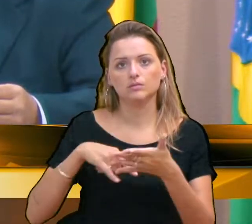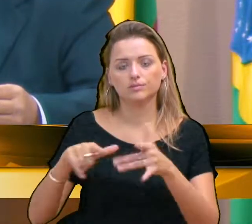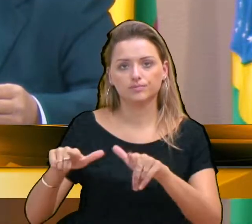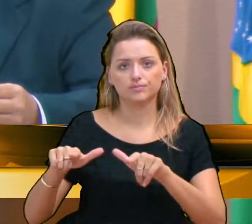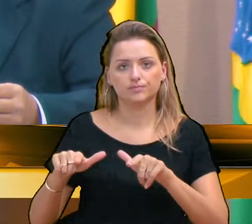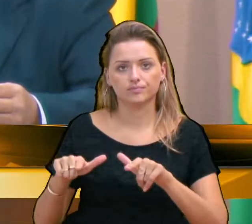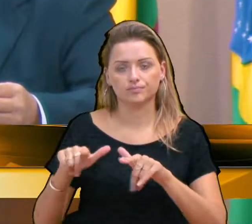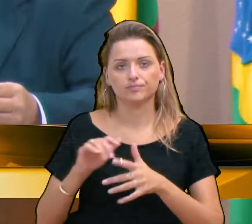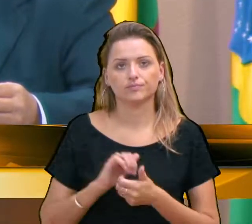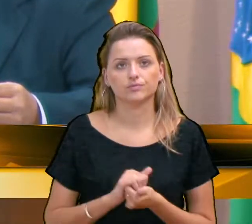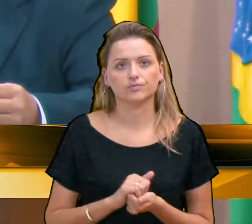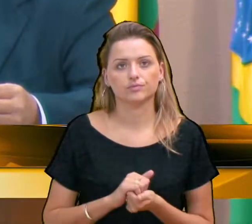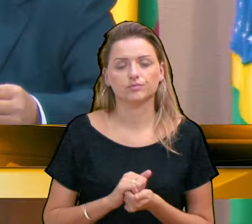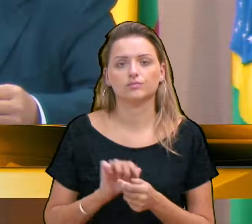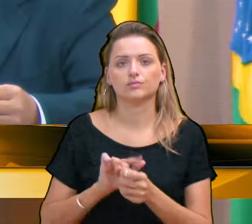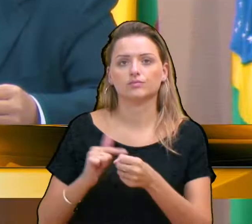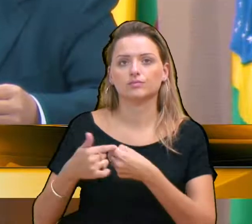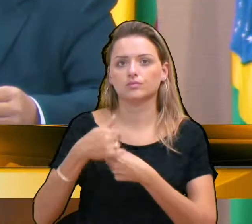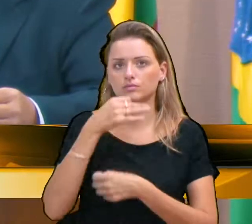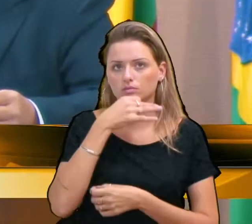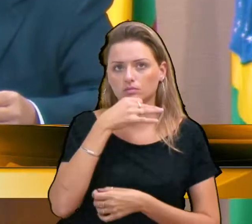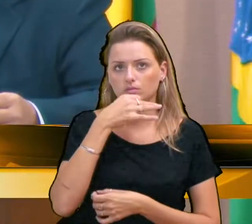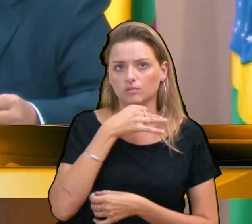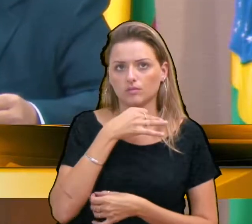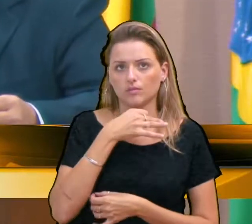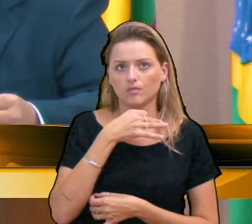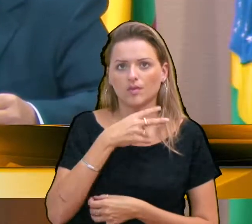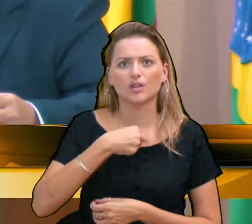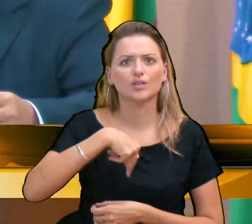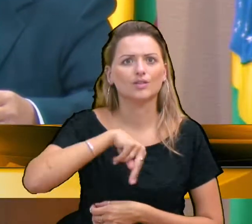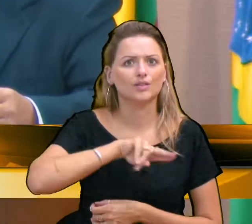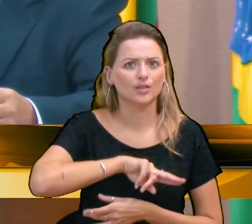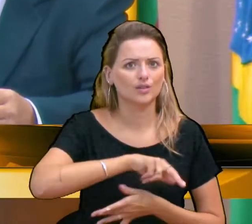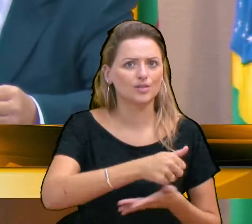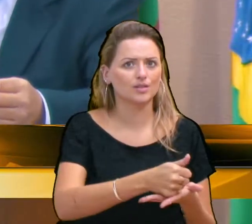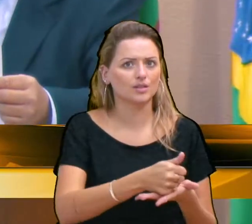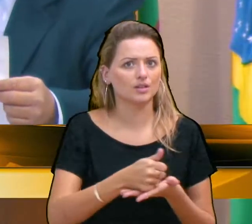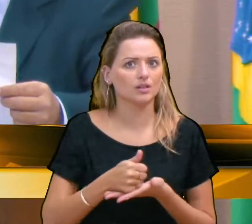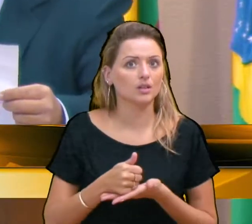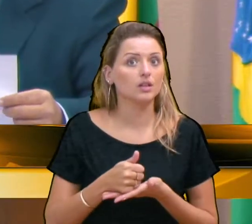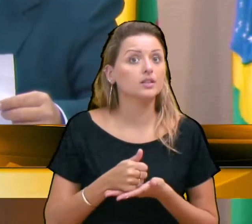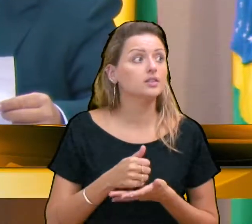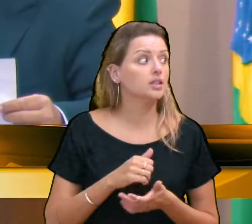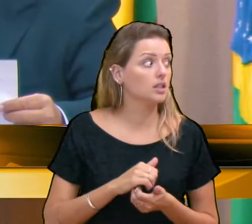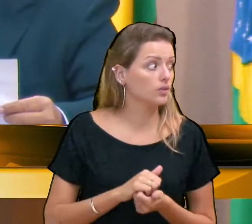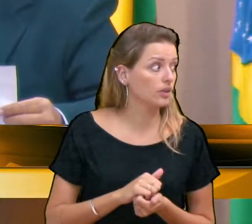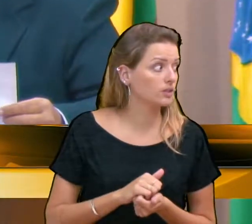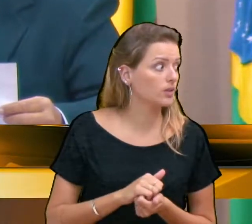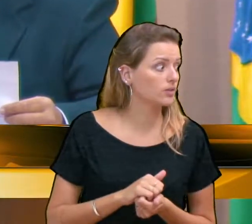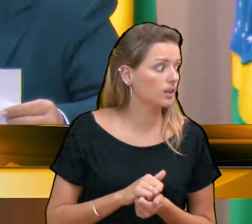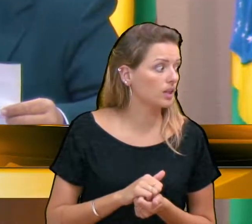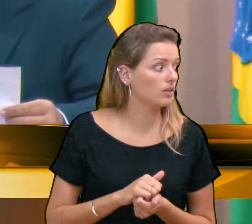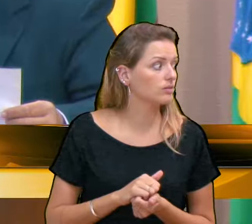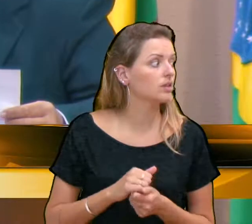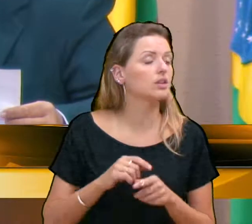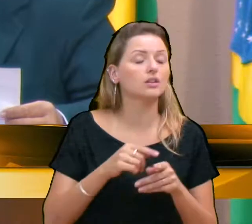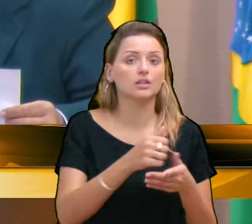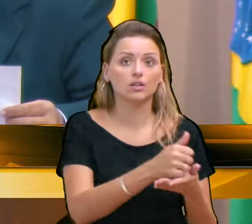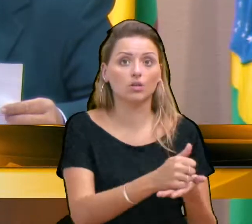certificado no município de Caxias do Sul. Somos favoráveis, vereador Felipe. Esse é o ofício, esse